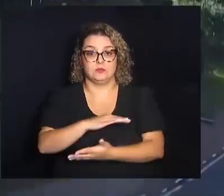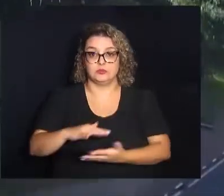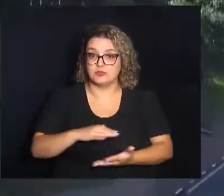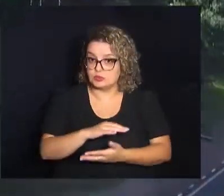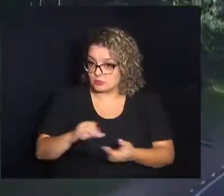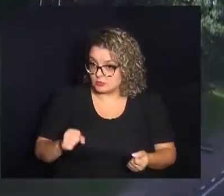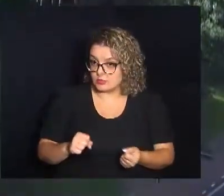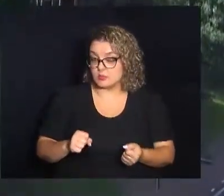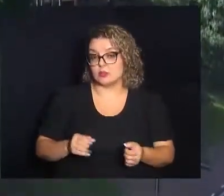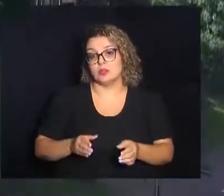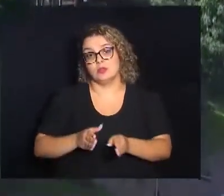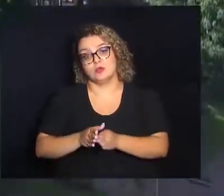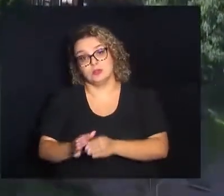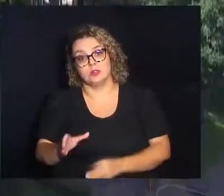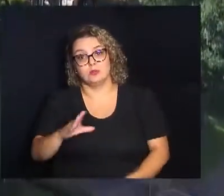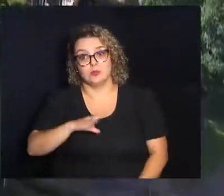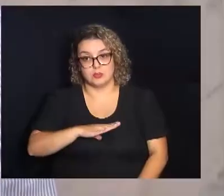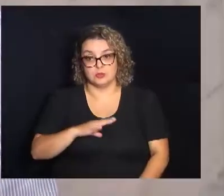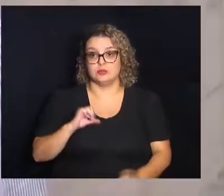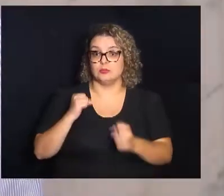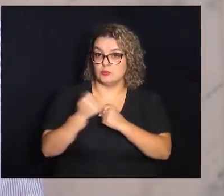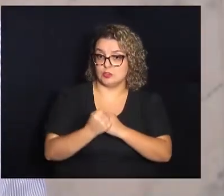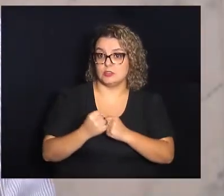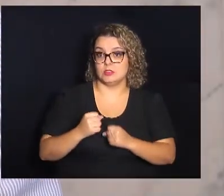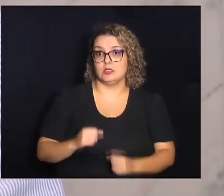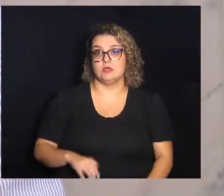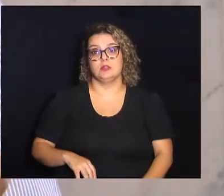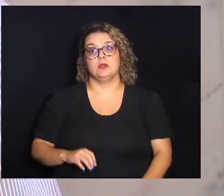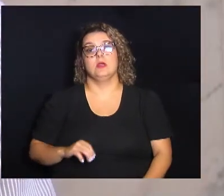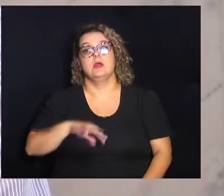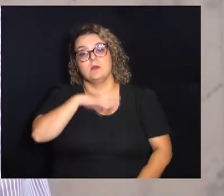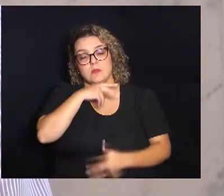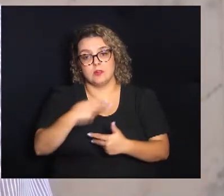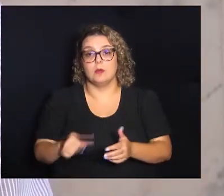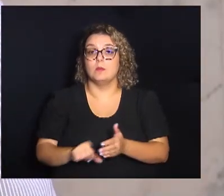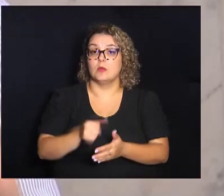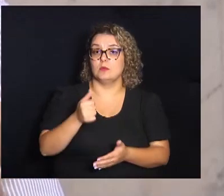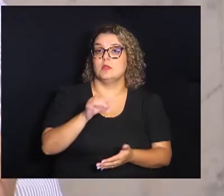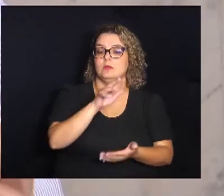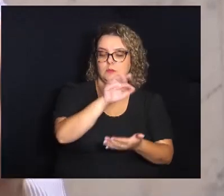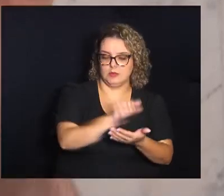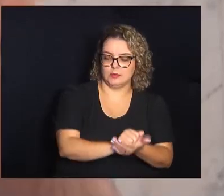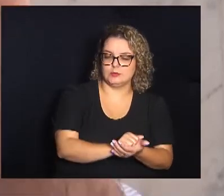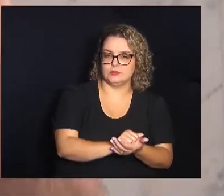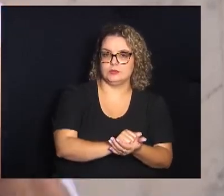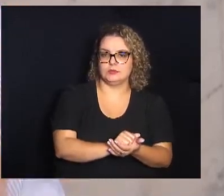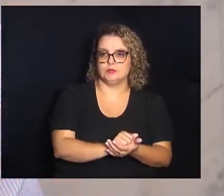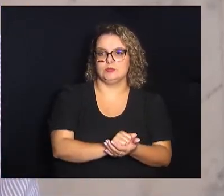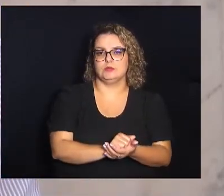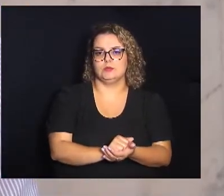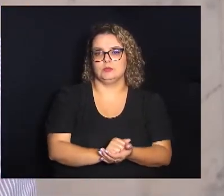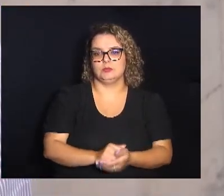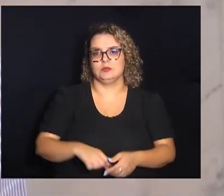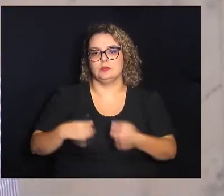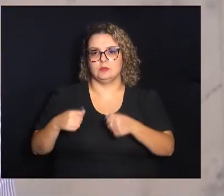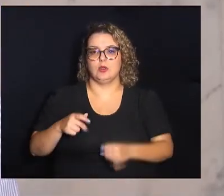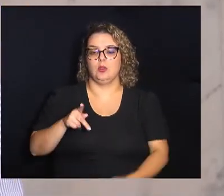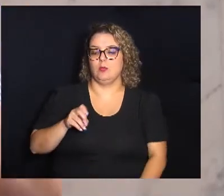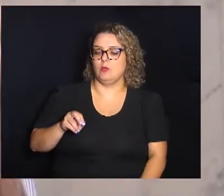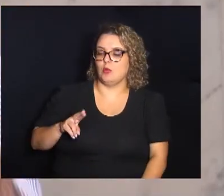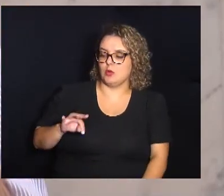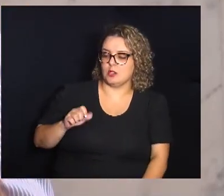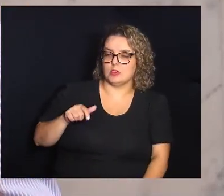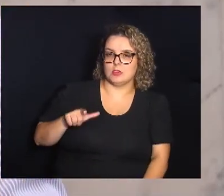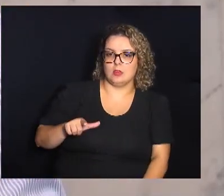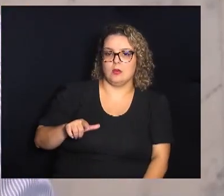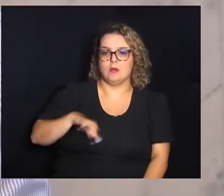e o Conselho Municipal de Proteção e Defesa Animal. Primeiro, para se cadastrar, você vai no portal animal, vai